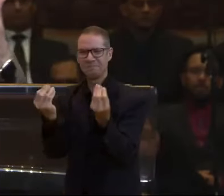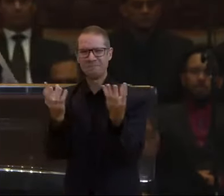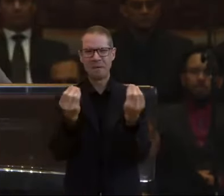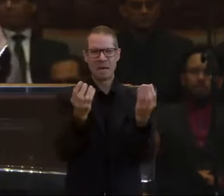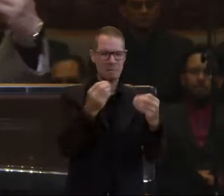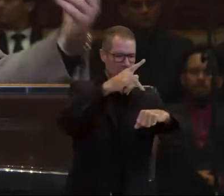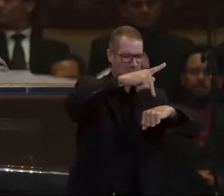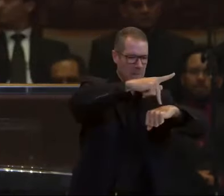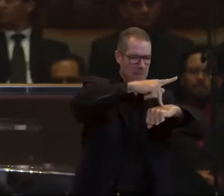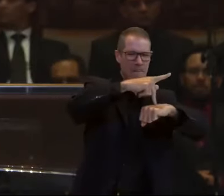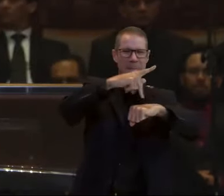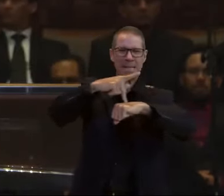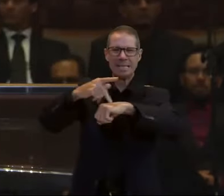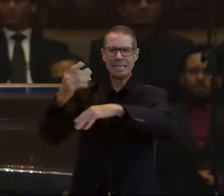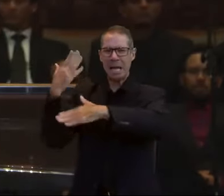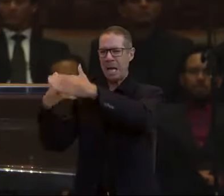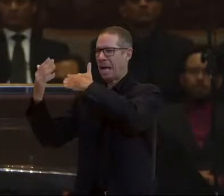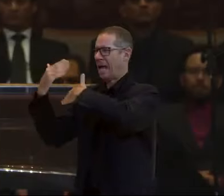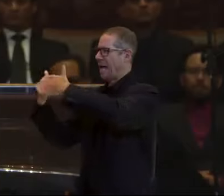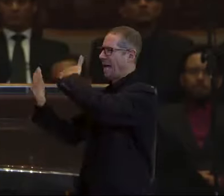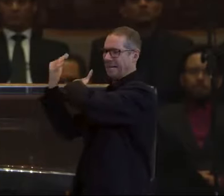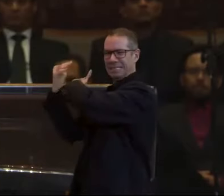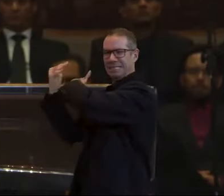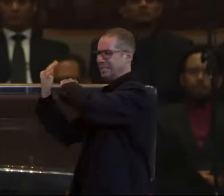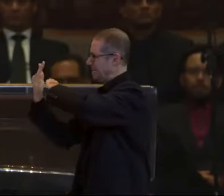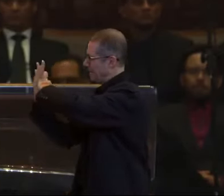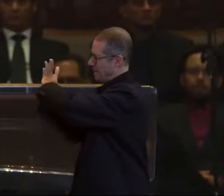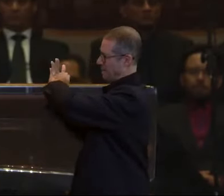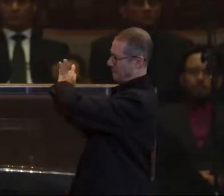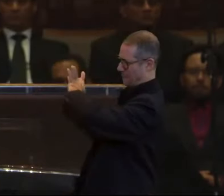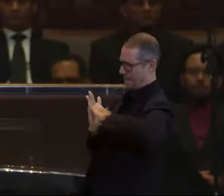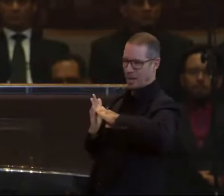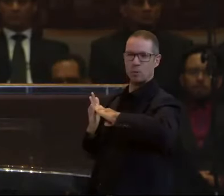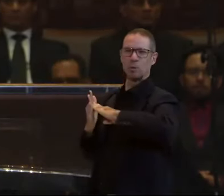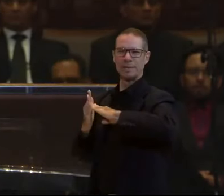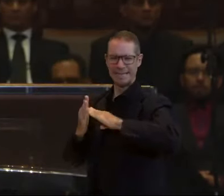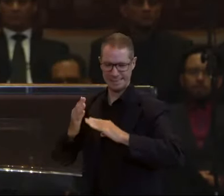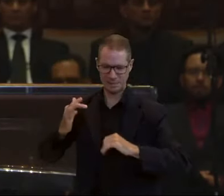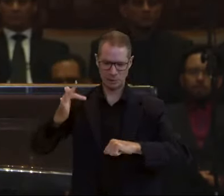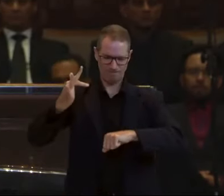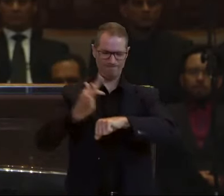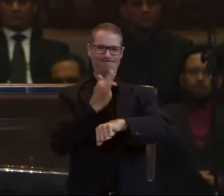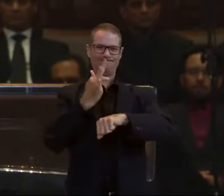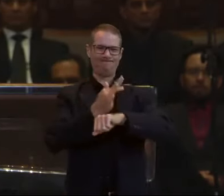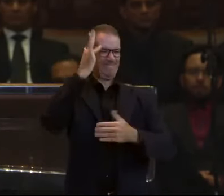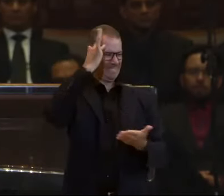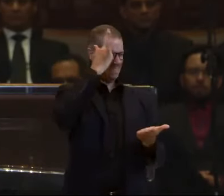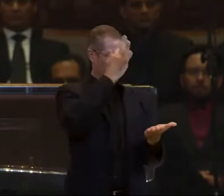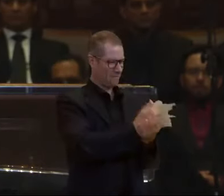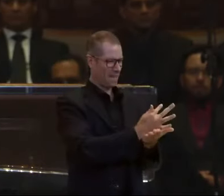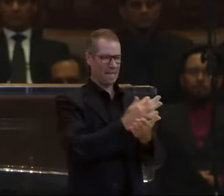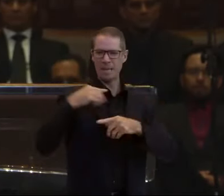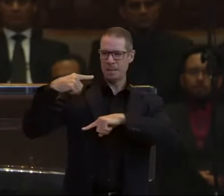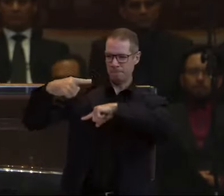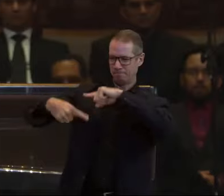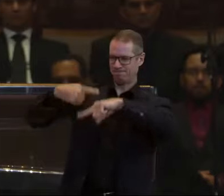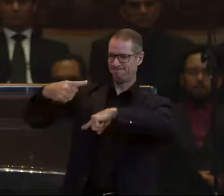por outras pedrinhas que vieram antes de mim, e me ajudam a sustentar a minha fé, e outras que virão depois de